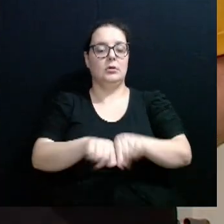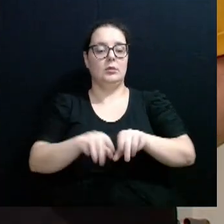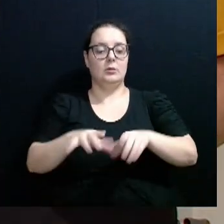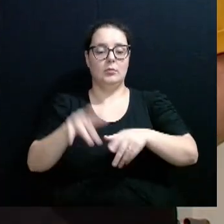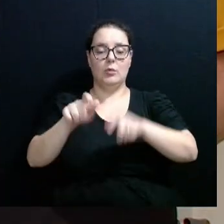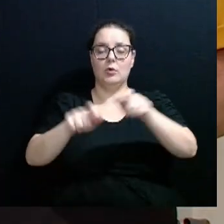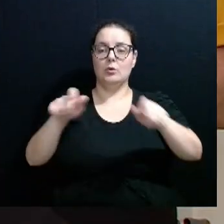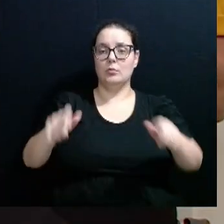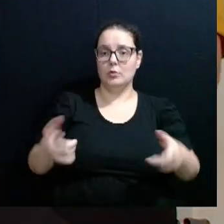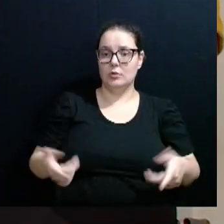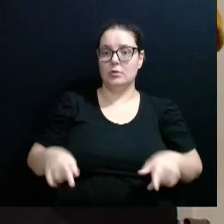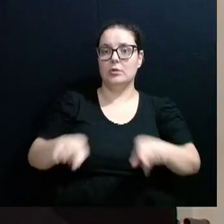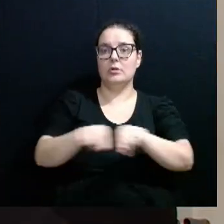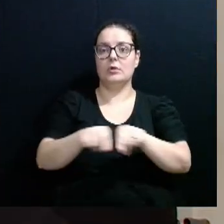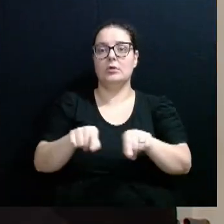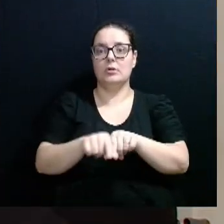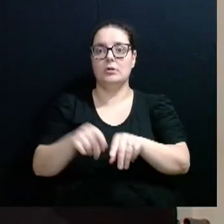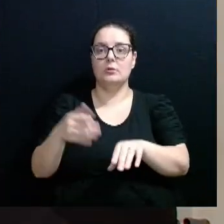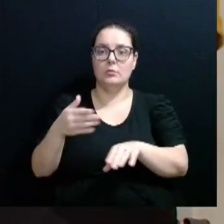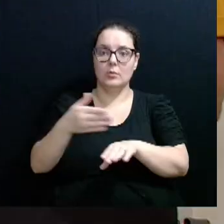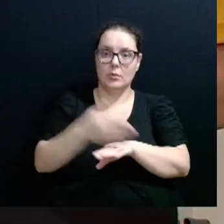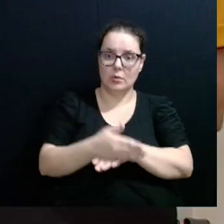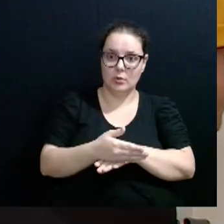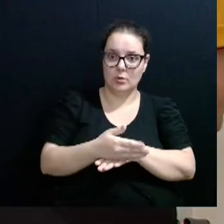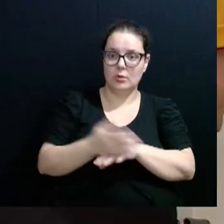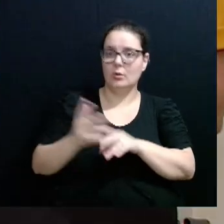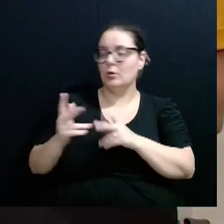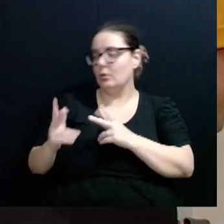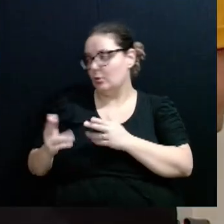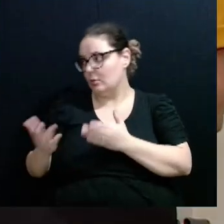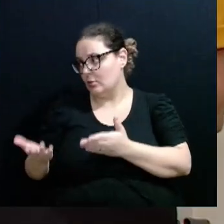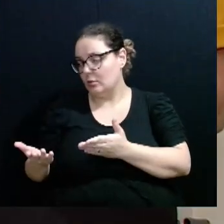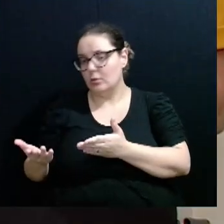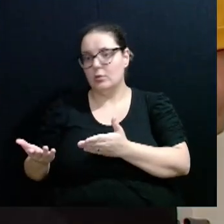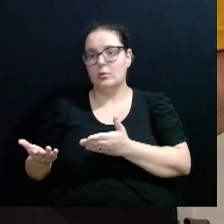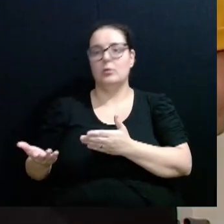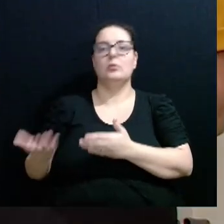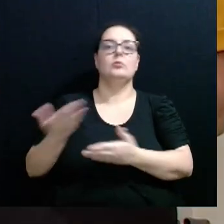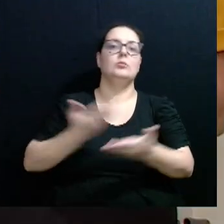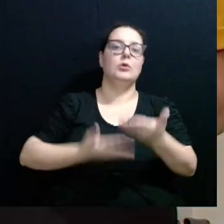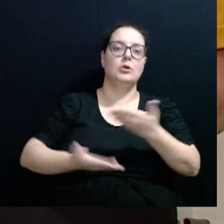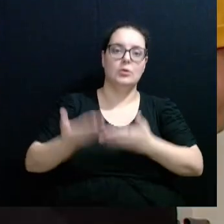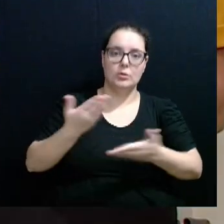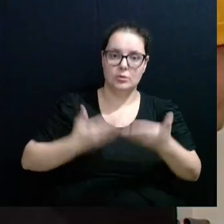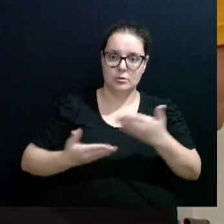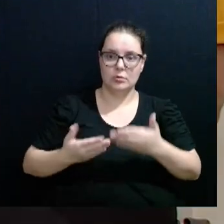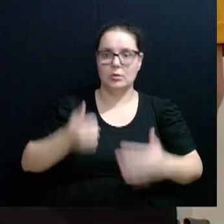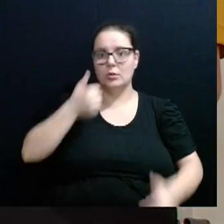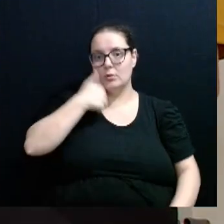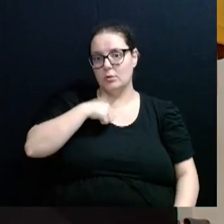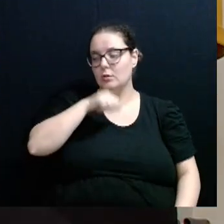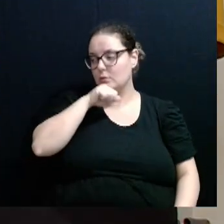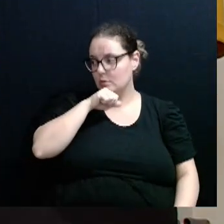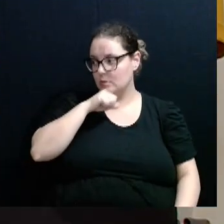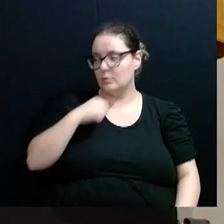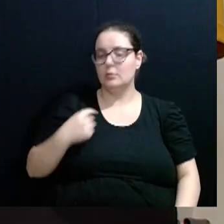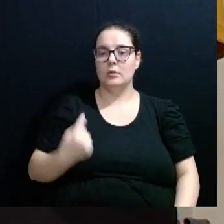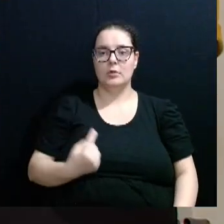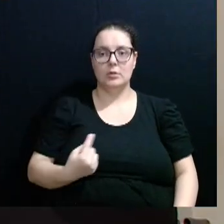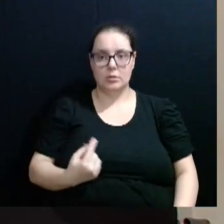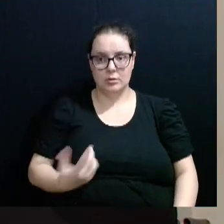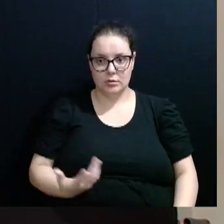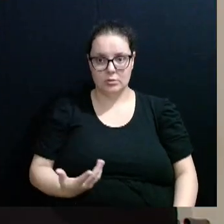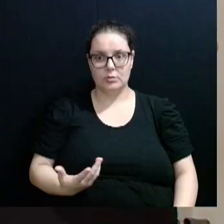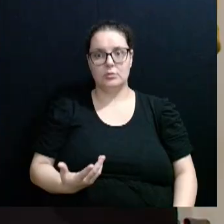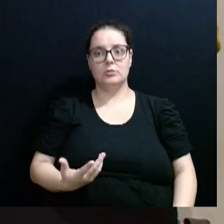também estou, no qual nós interagimos com essas mães solo e tratamos